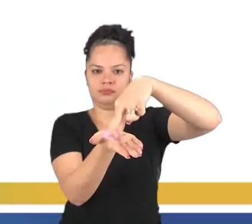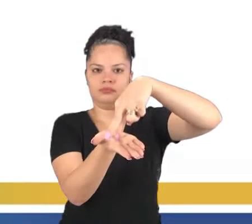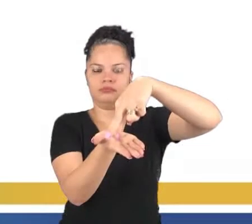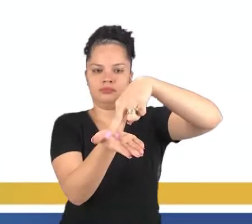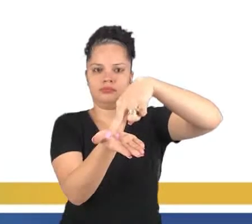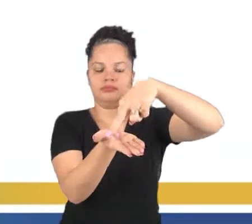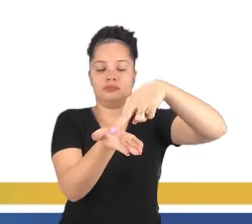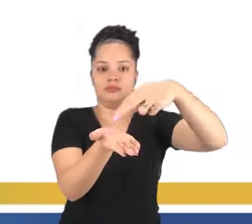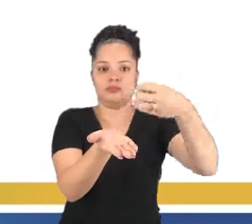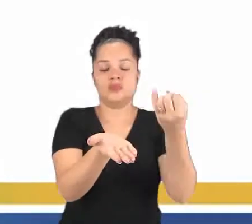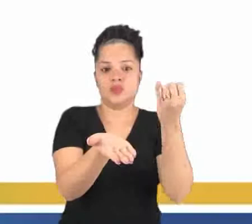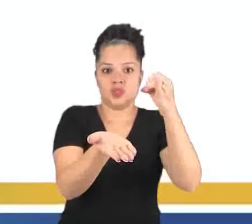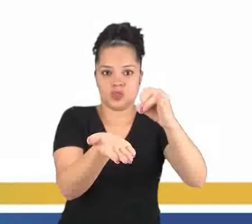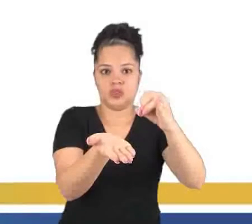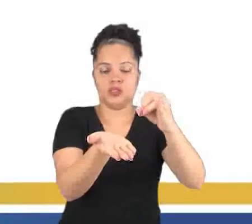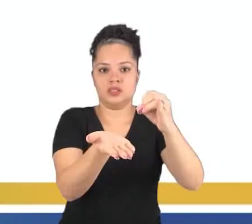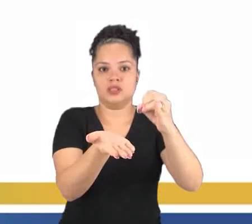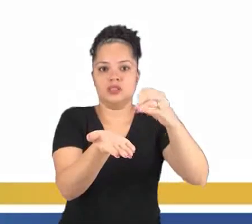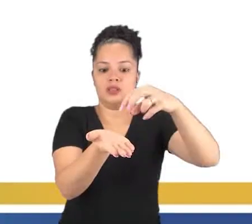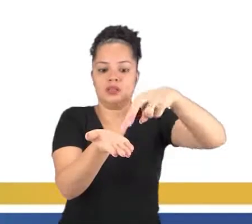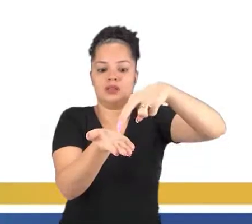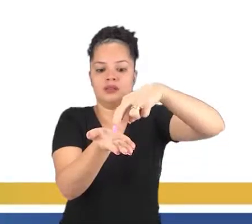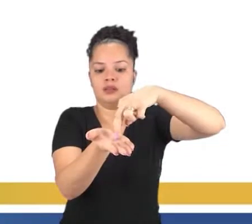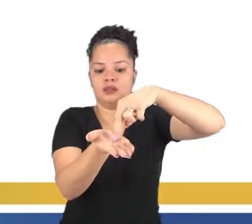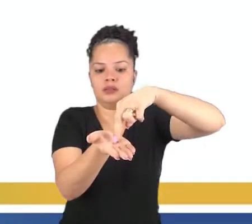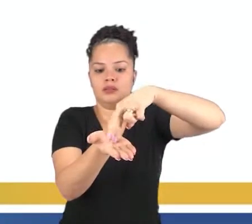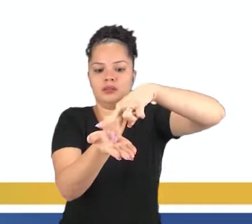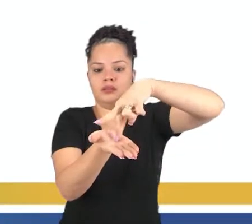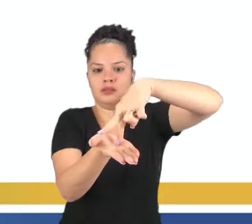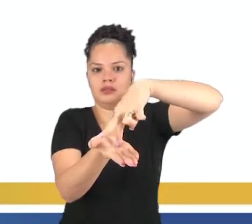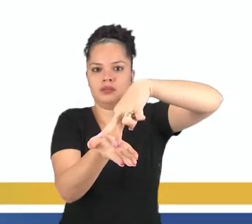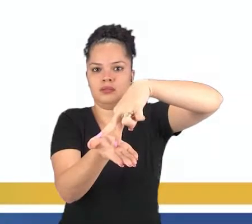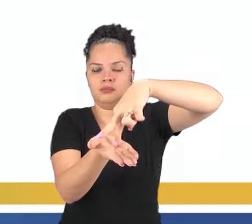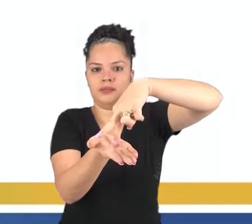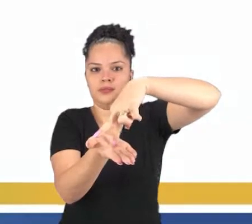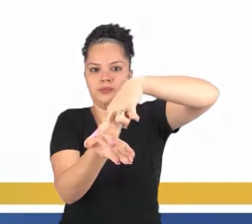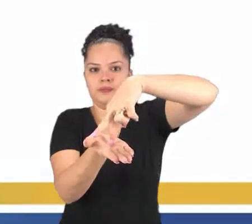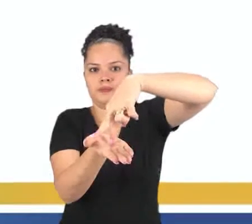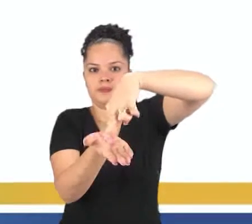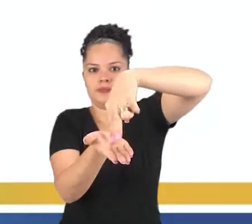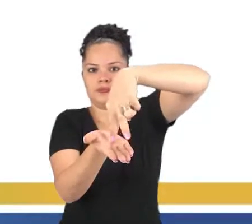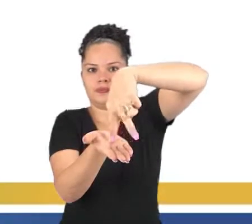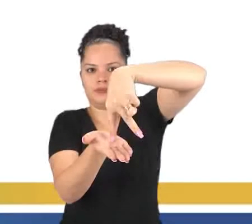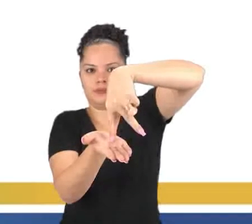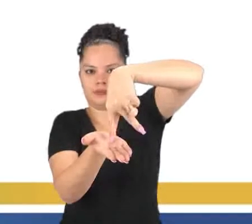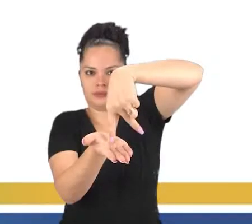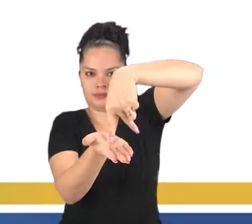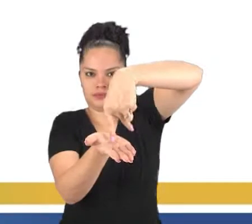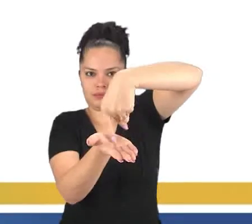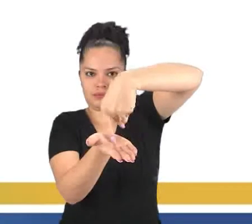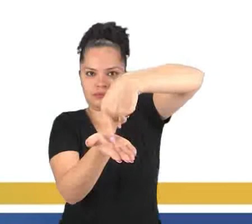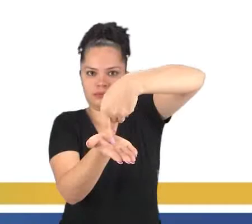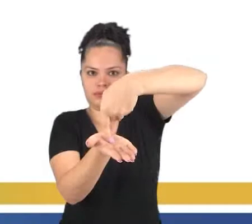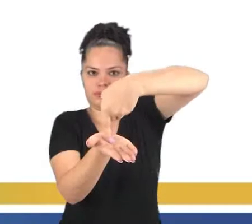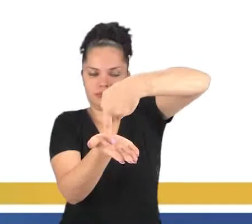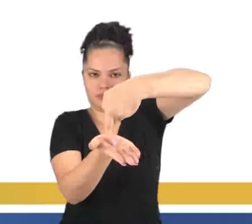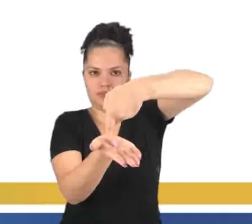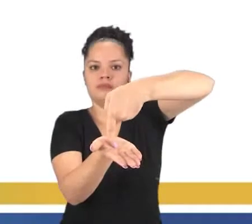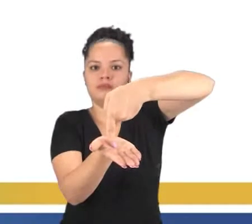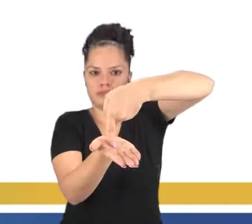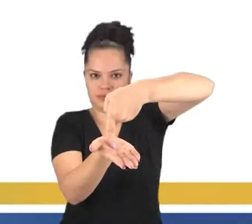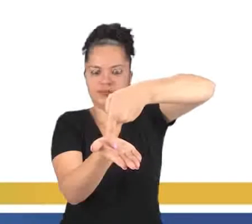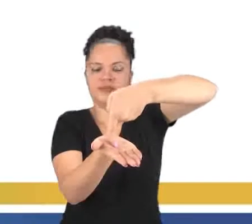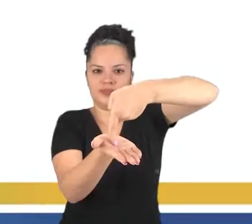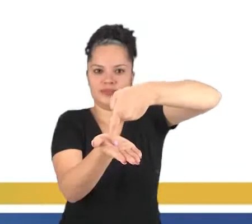aí você faz uma abertura, né, num compasso, e aí quando você gira a ponta girante,